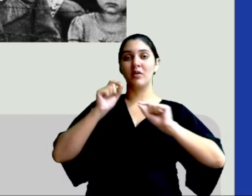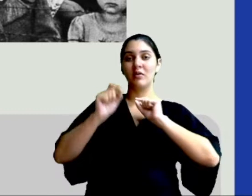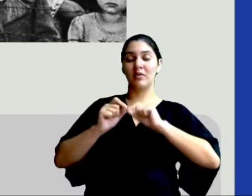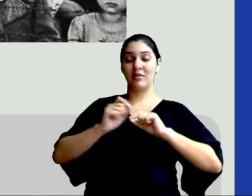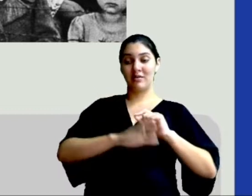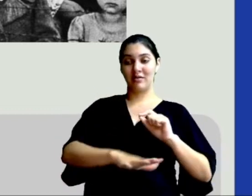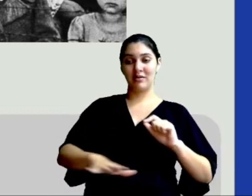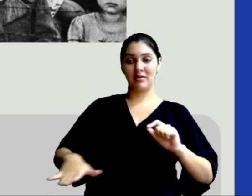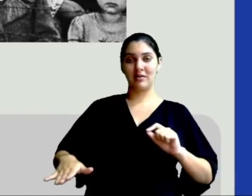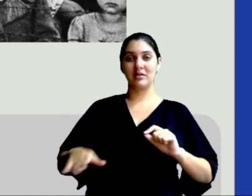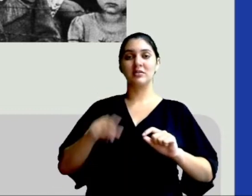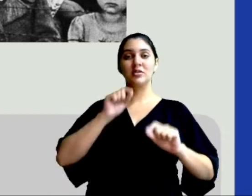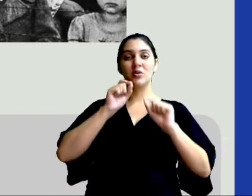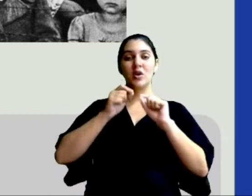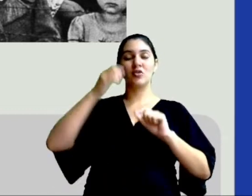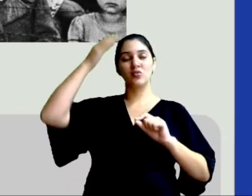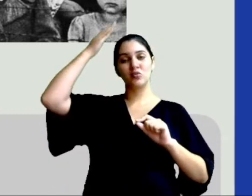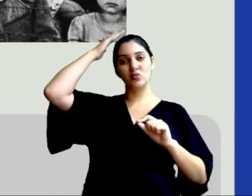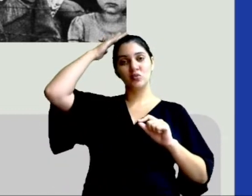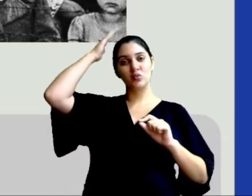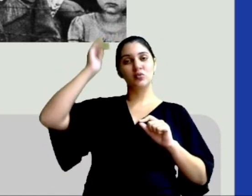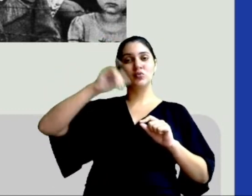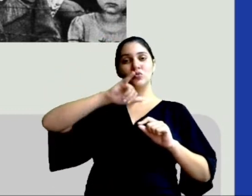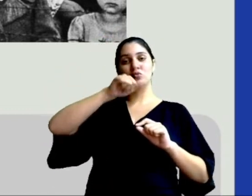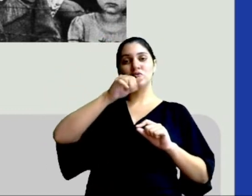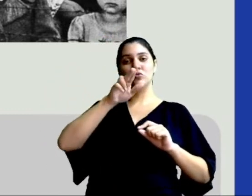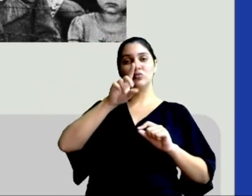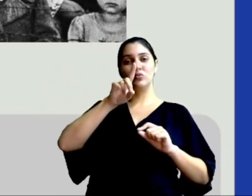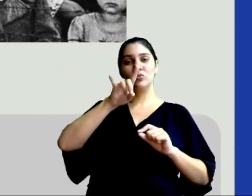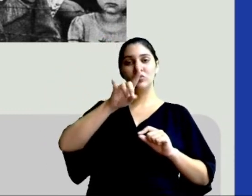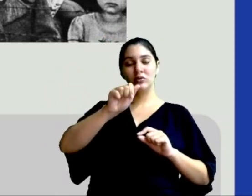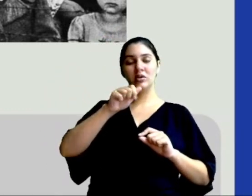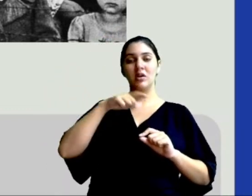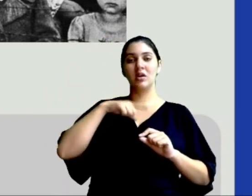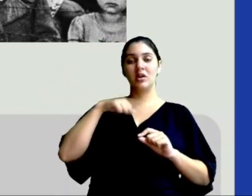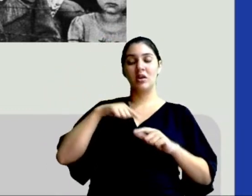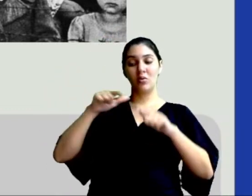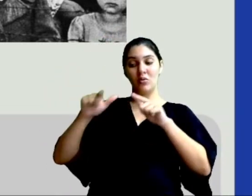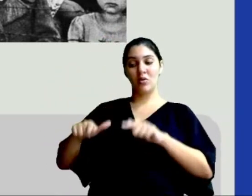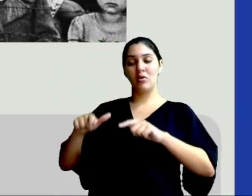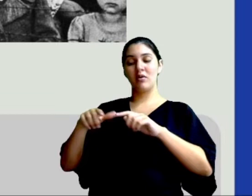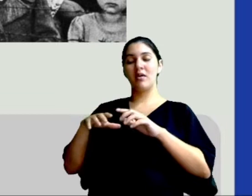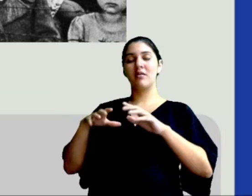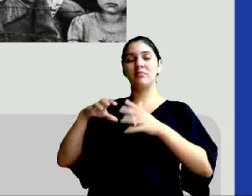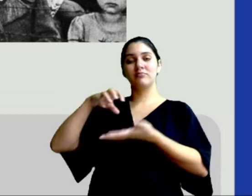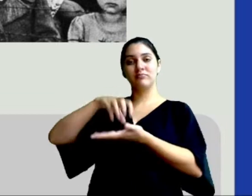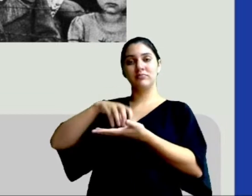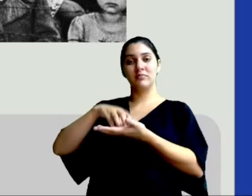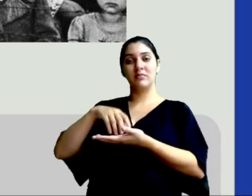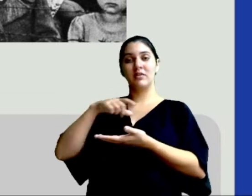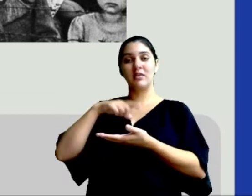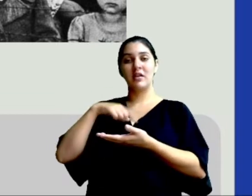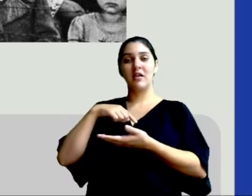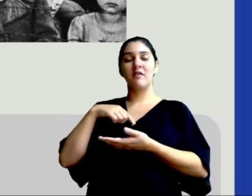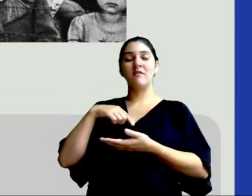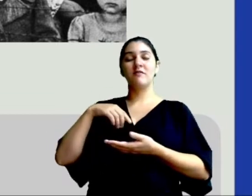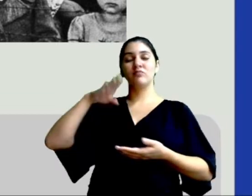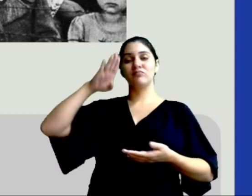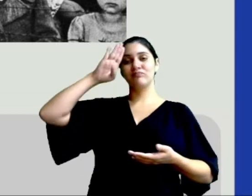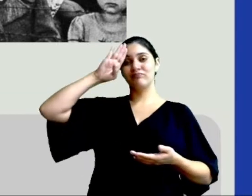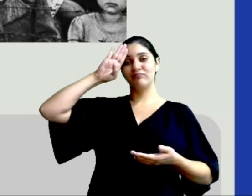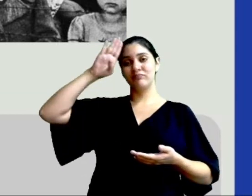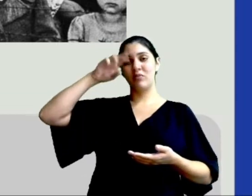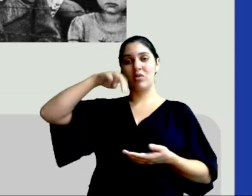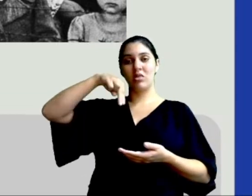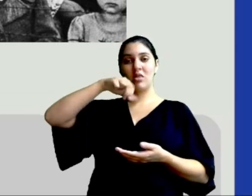crianças provavelmente judias, que estão em algum campo de concentração durante o regime nazista. Então,